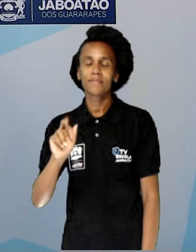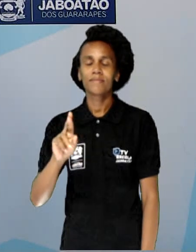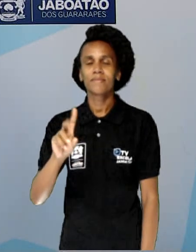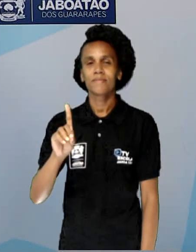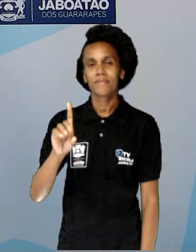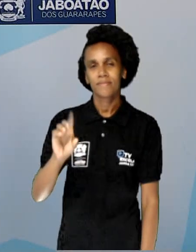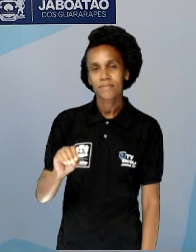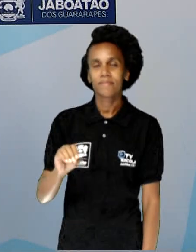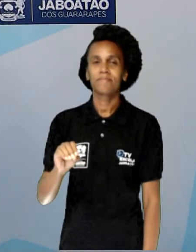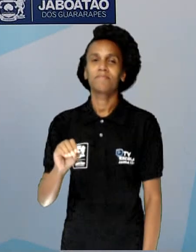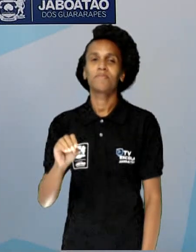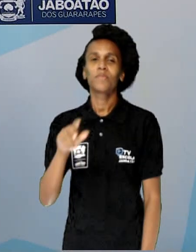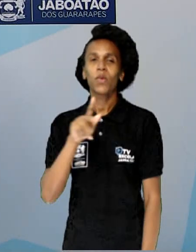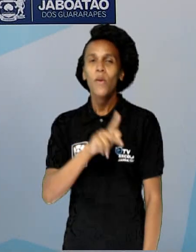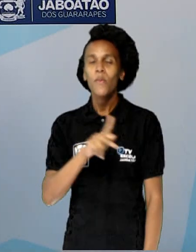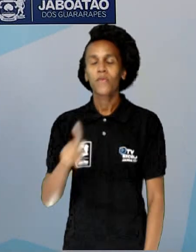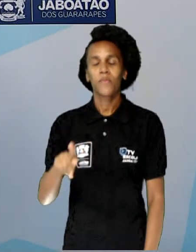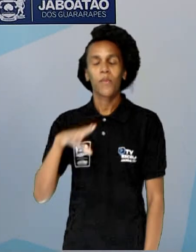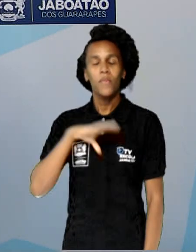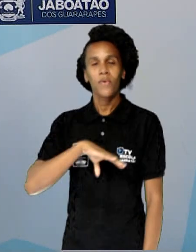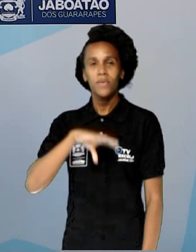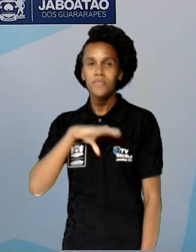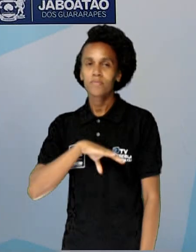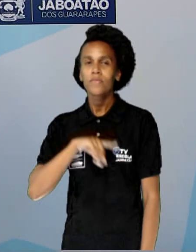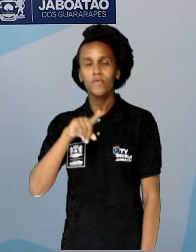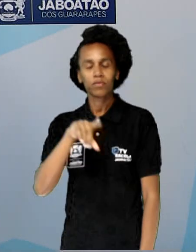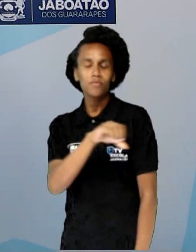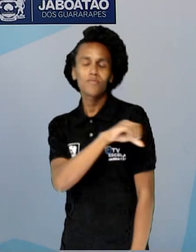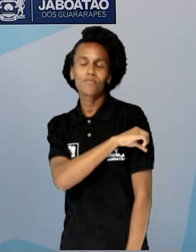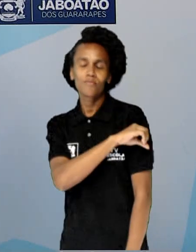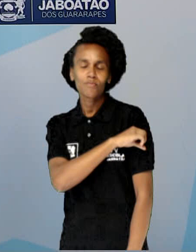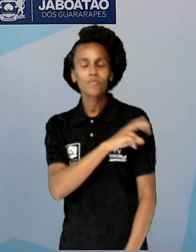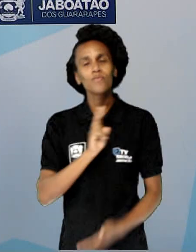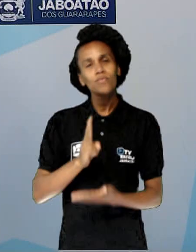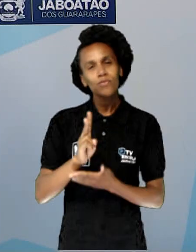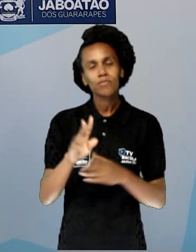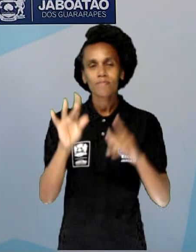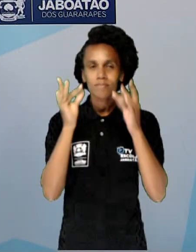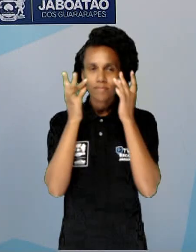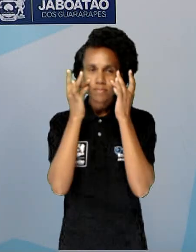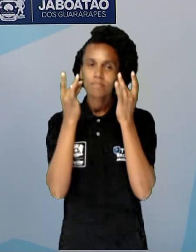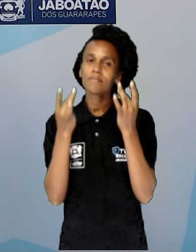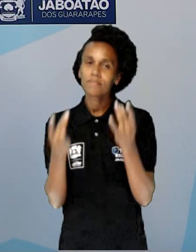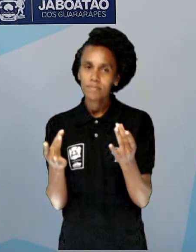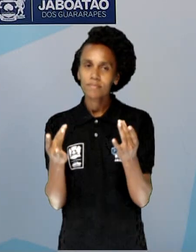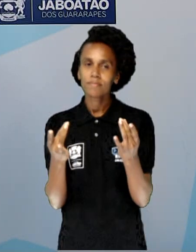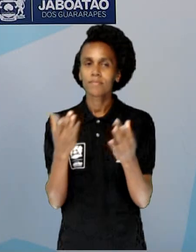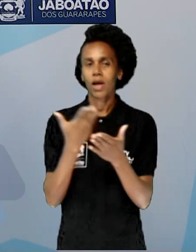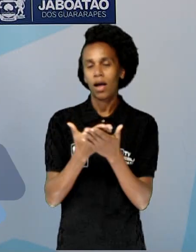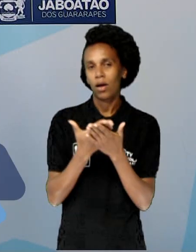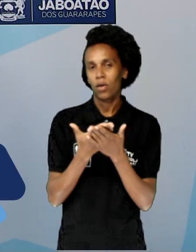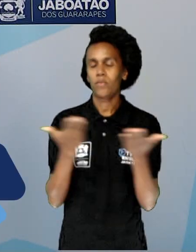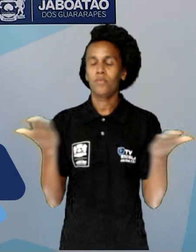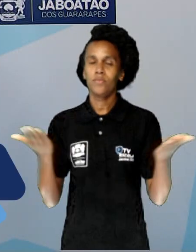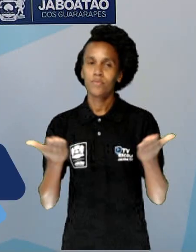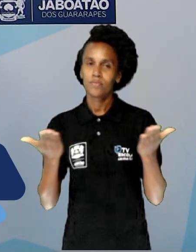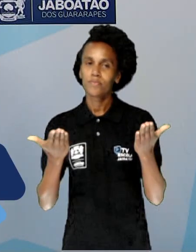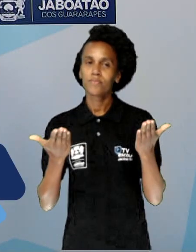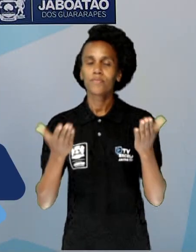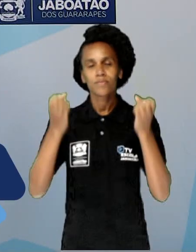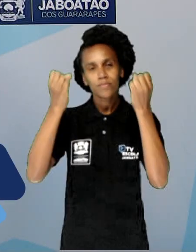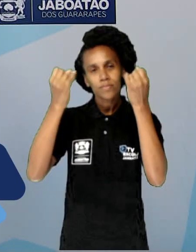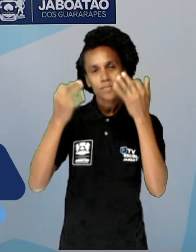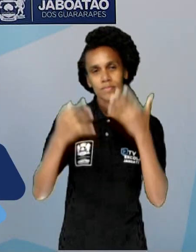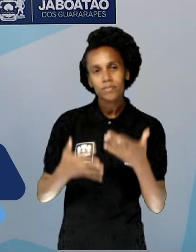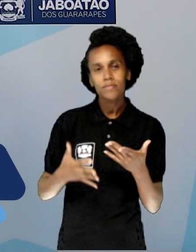ano, continua sintonizado conosco, porque a aula de hoje vamos falar sobre biografia. Como falamos na aula anterior, mas vamos